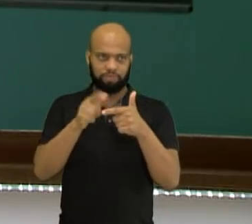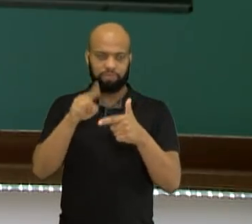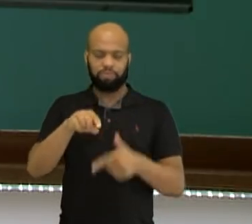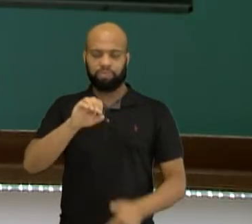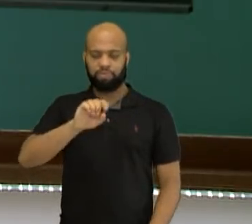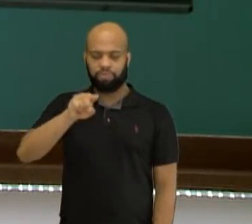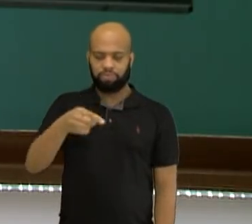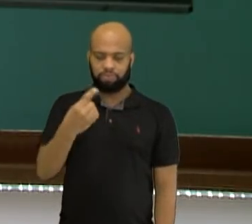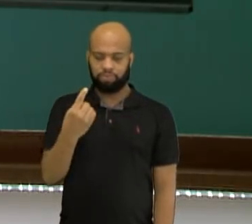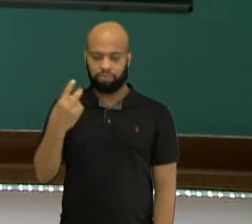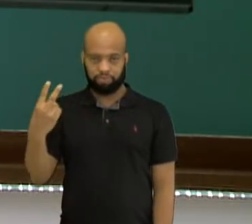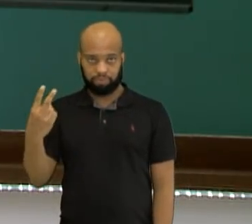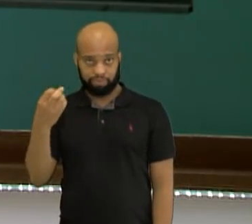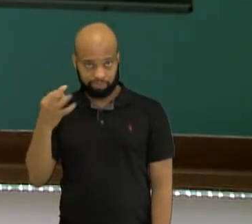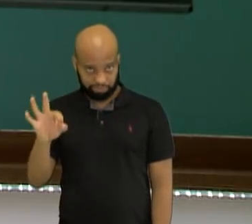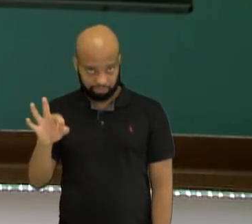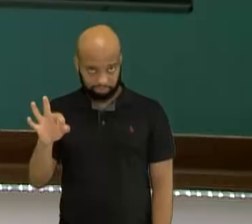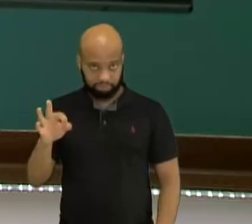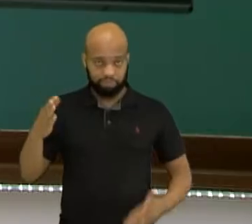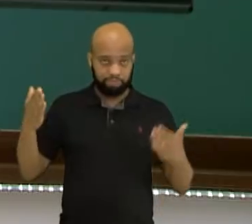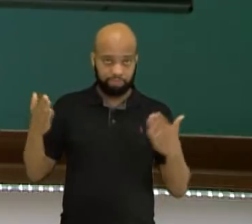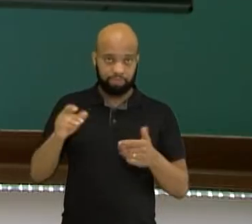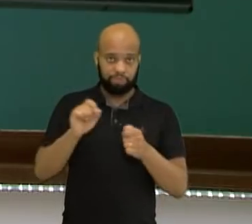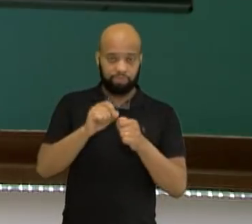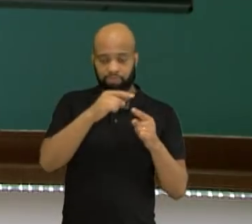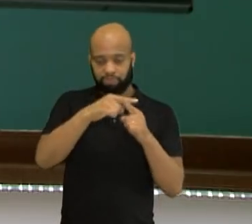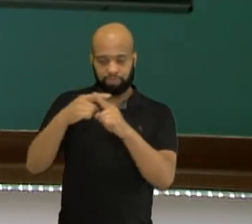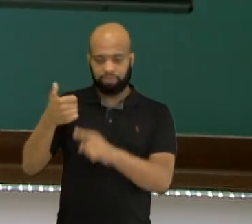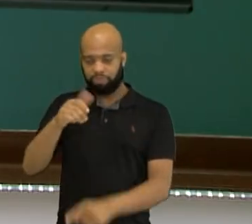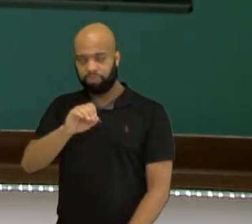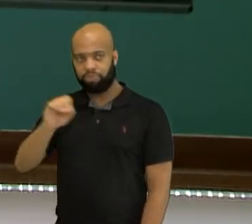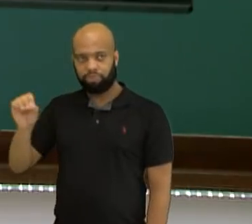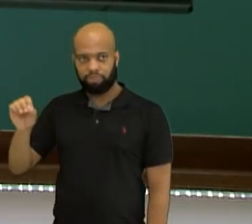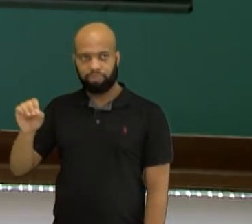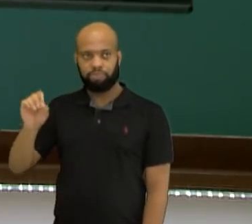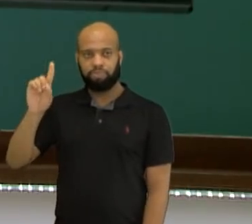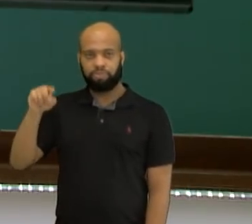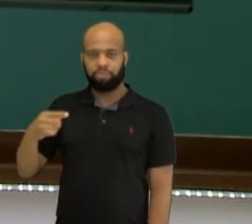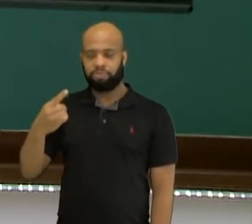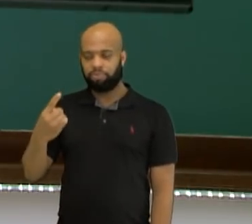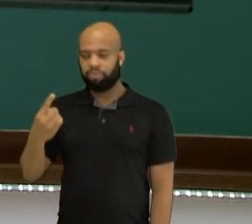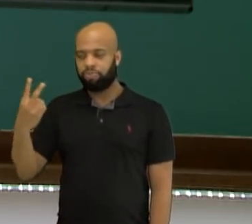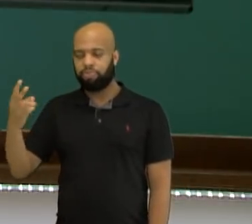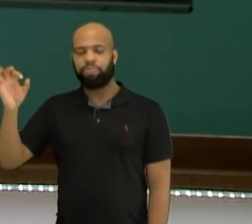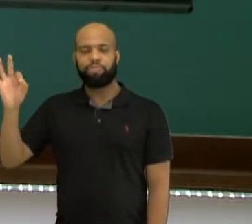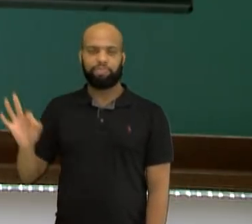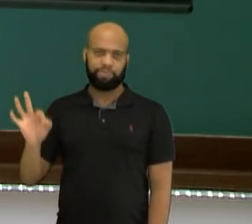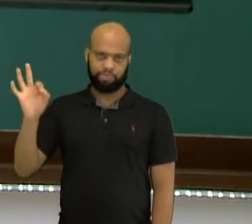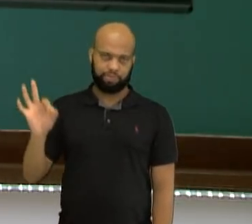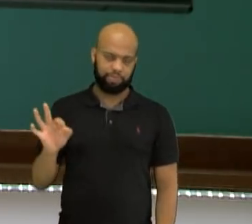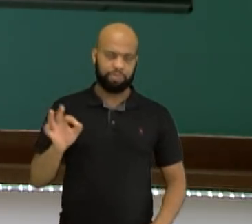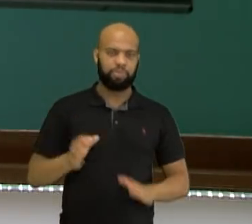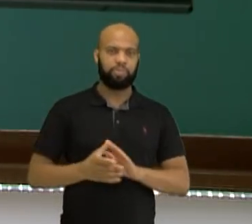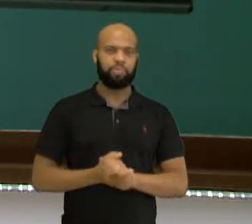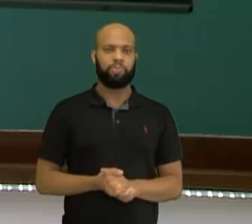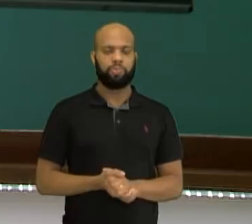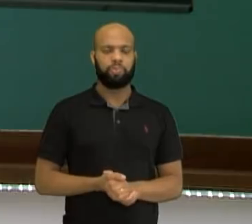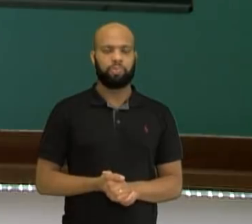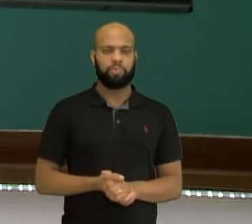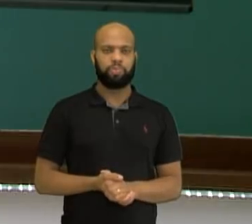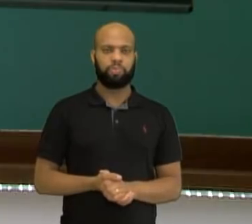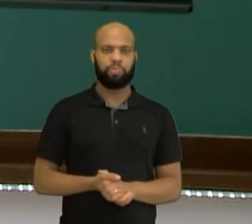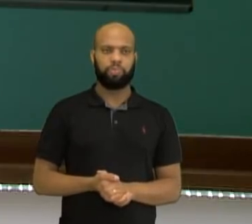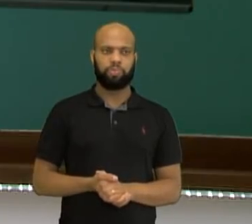dá 0,12. E 0,12 vezes 100, ou seja, deslocando a vírgula 2 casas para a direita, você tem